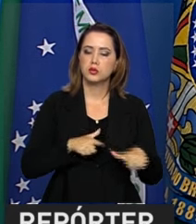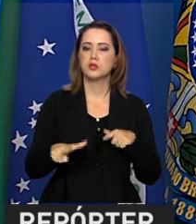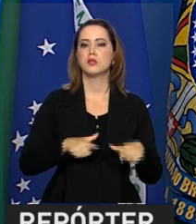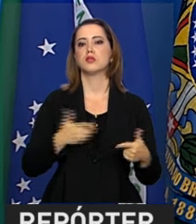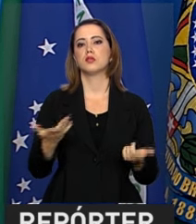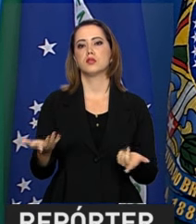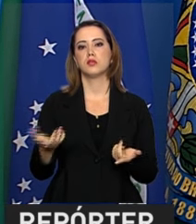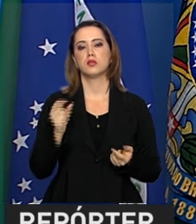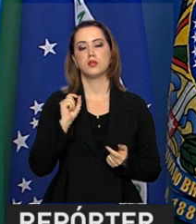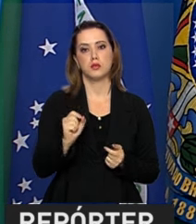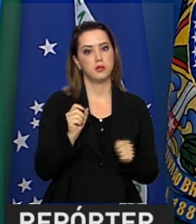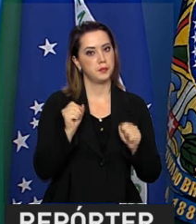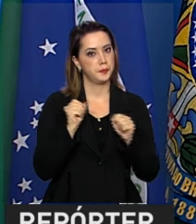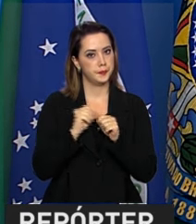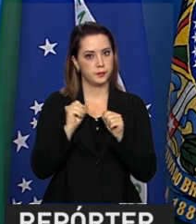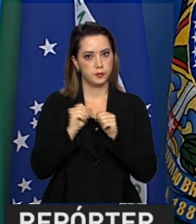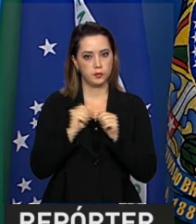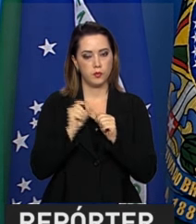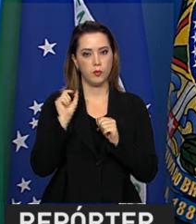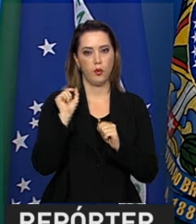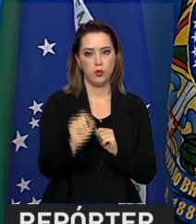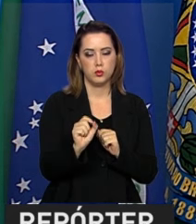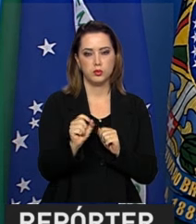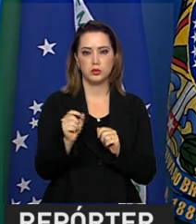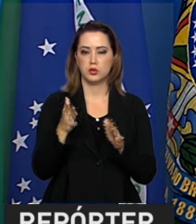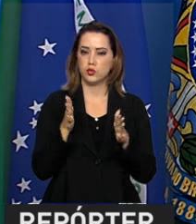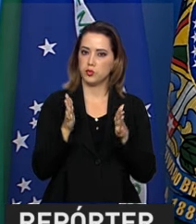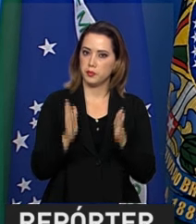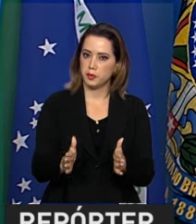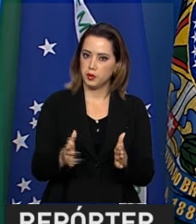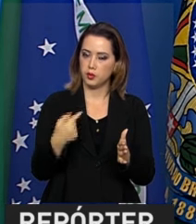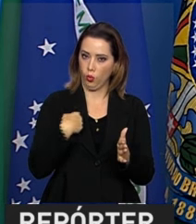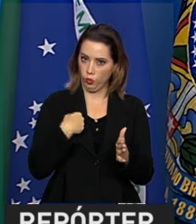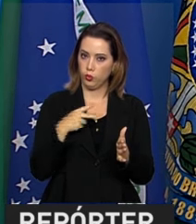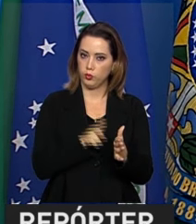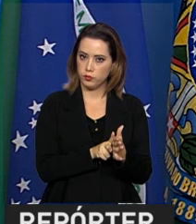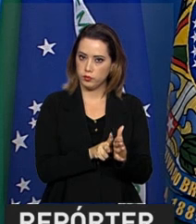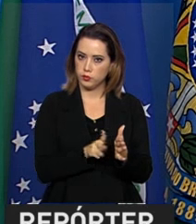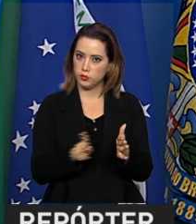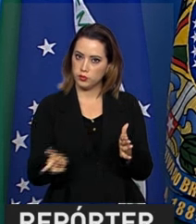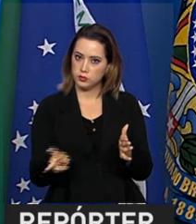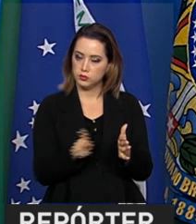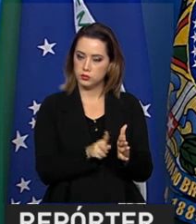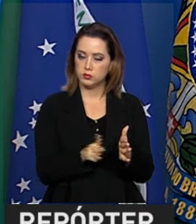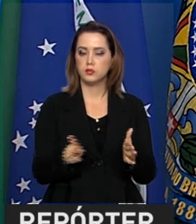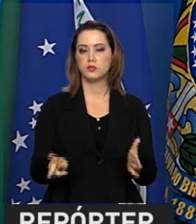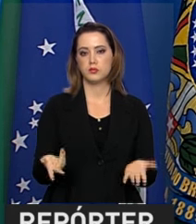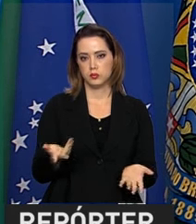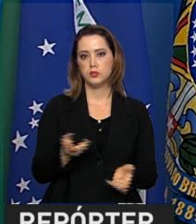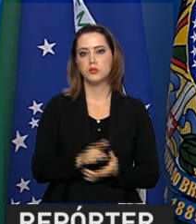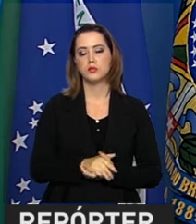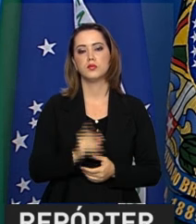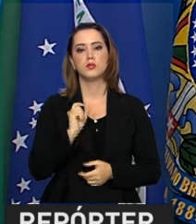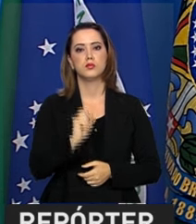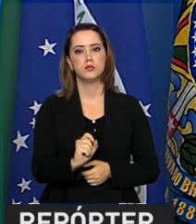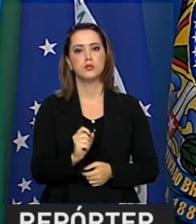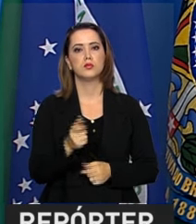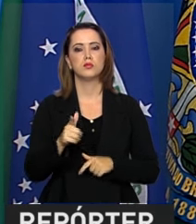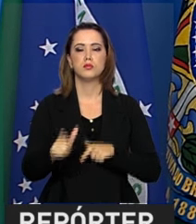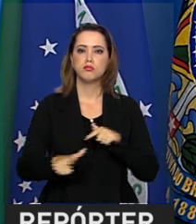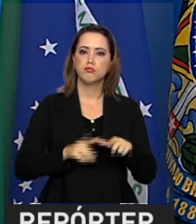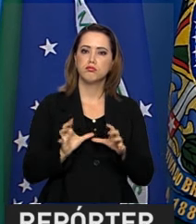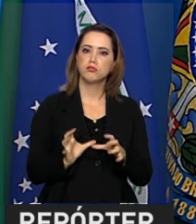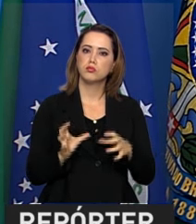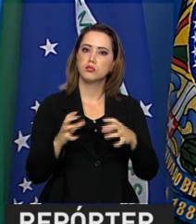tarefa de fazer com que neste período que eu esteja à frente da Presidência da República, com uma